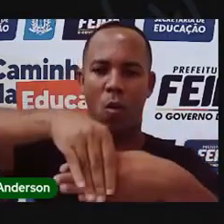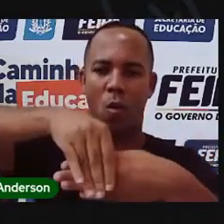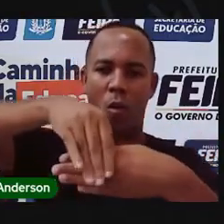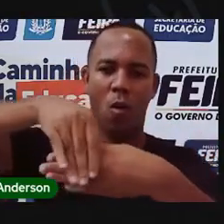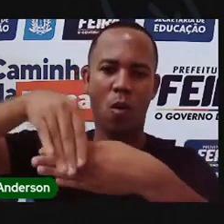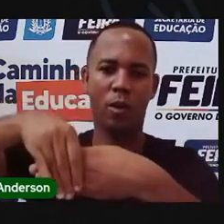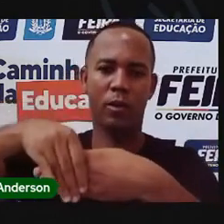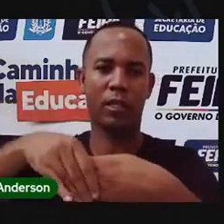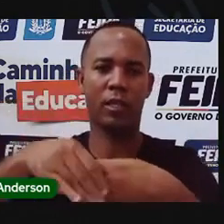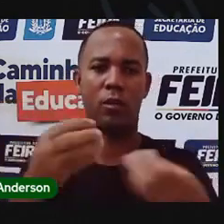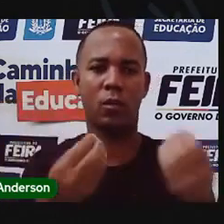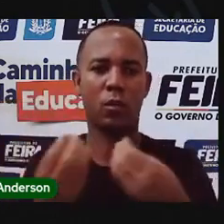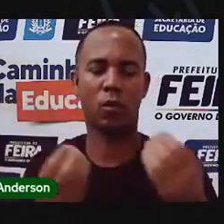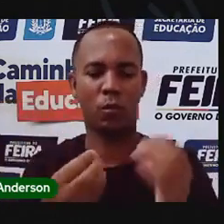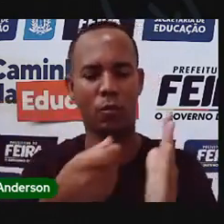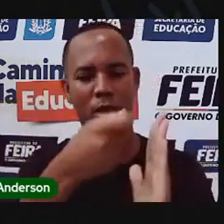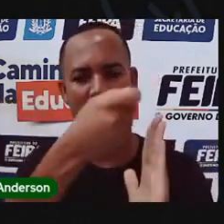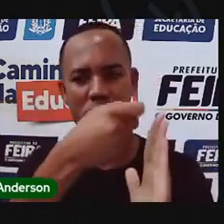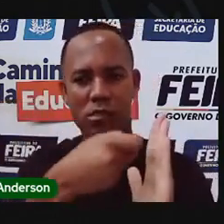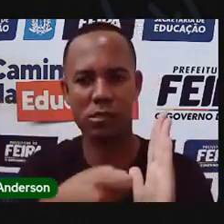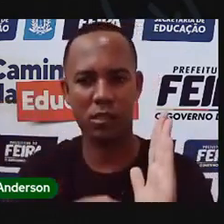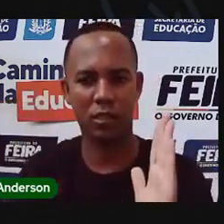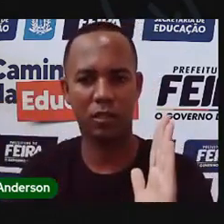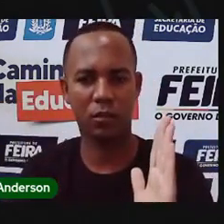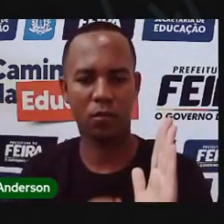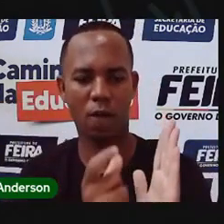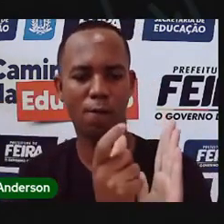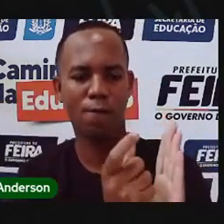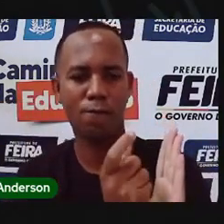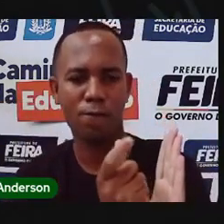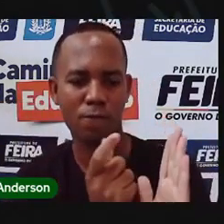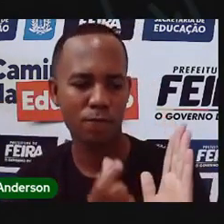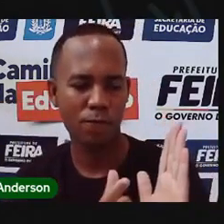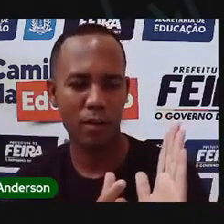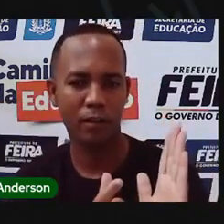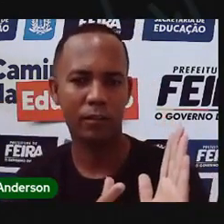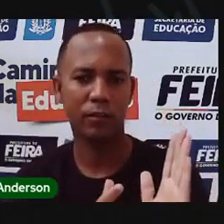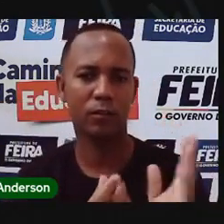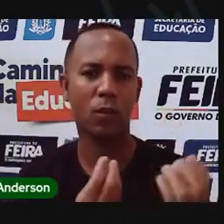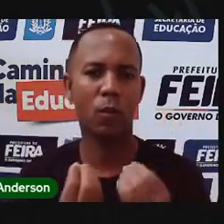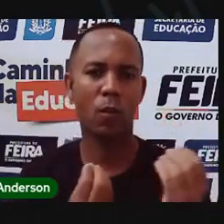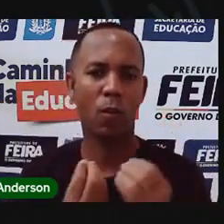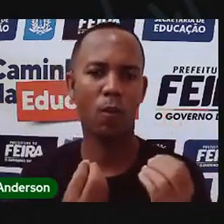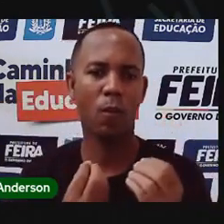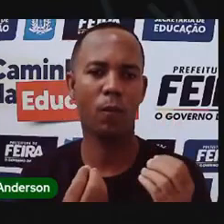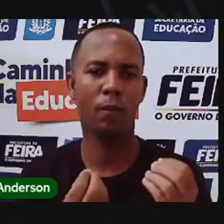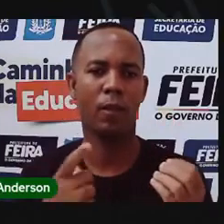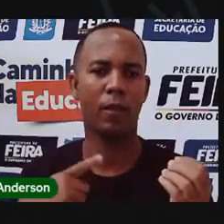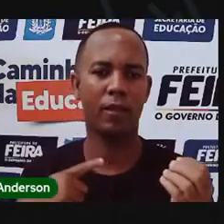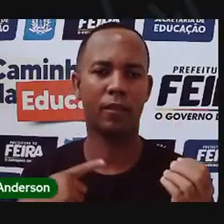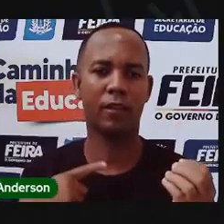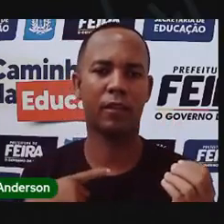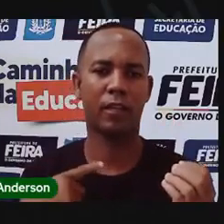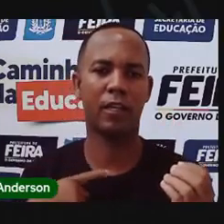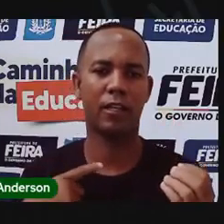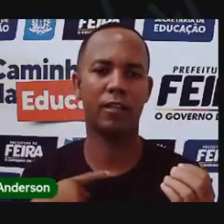em estrofes. Olha só. Viu aqui? Bom, nesse caso aqui, ele possui